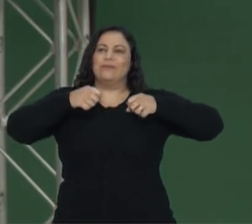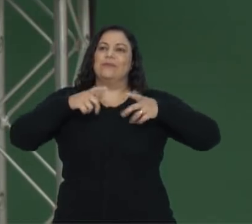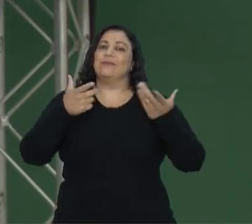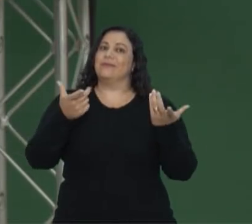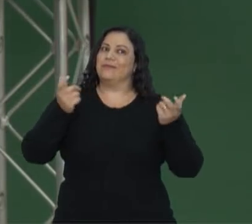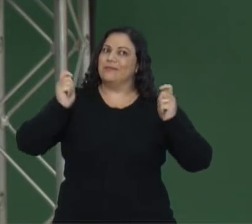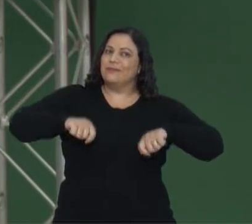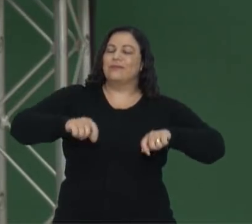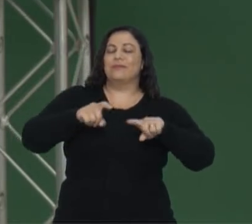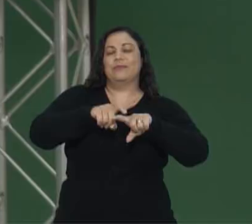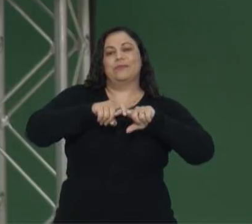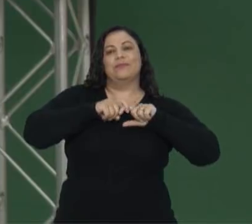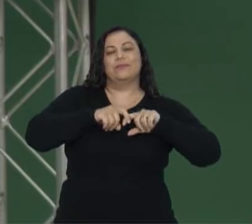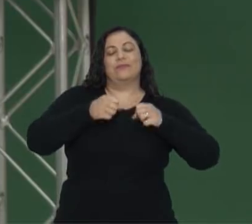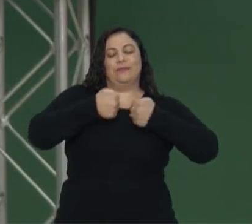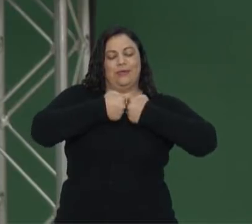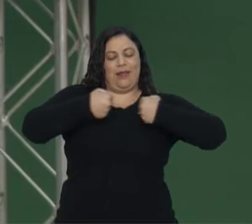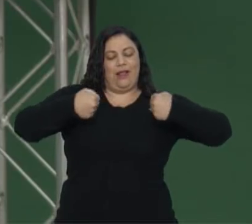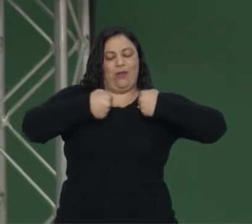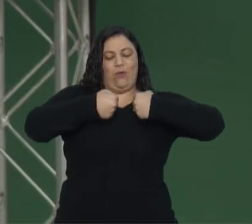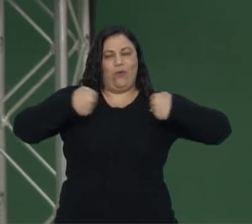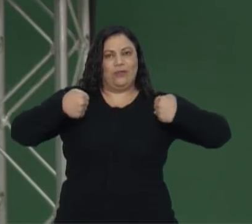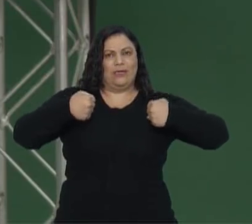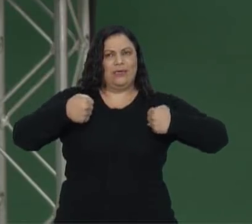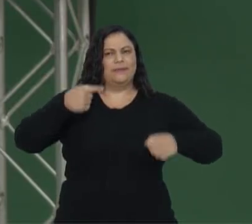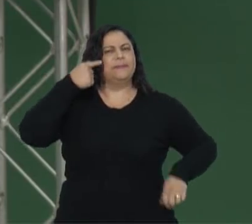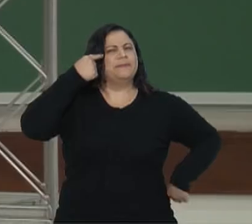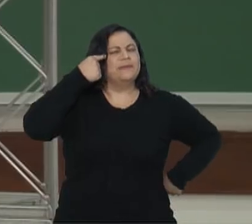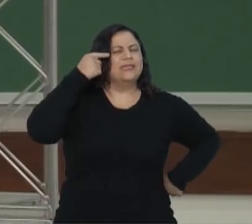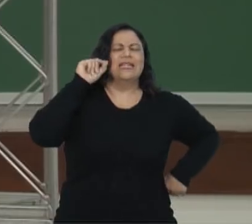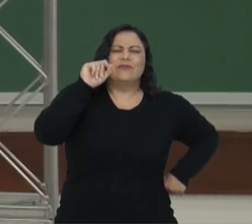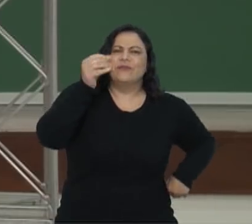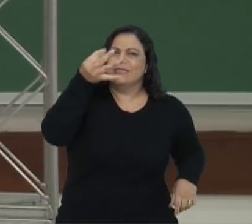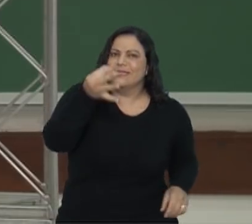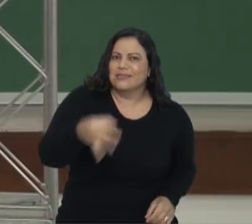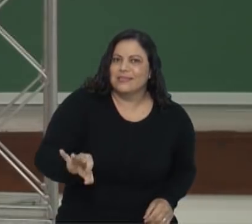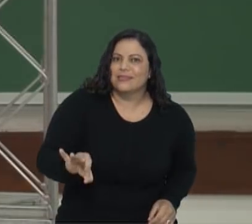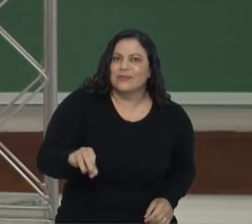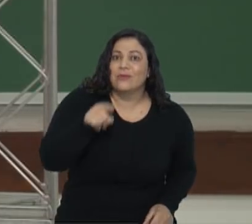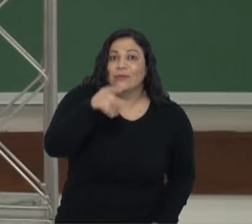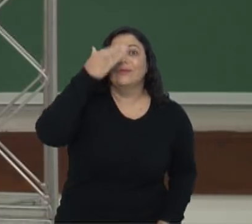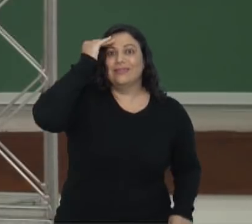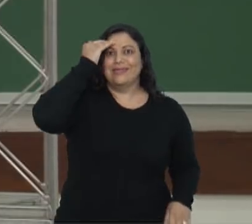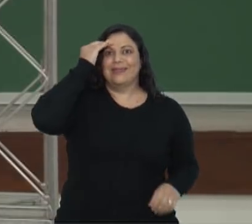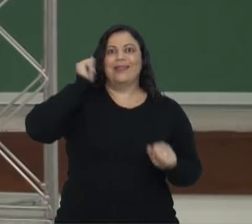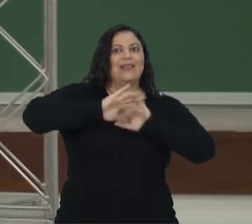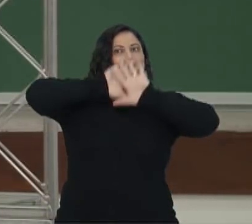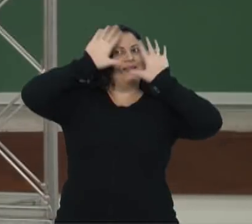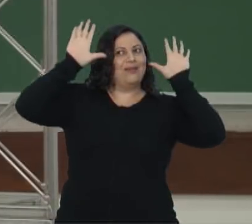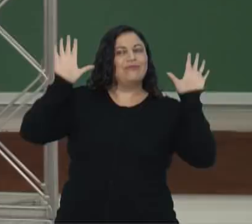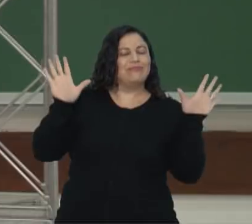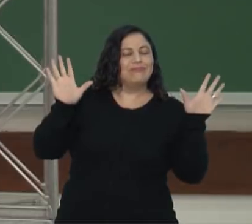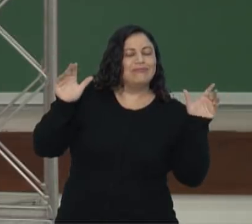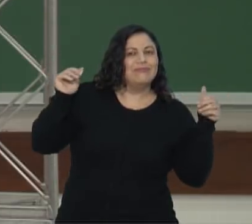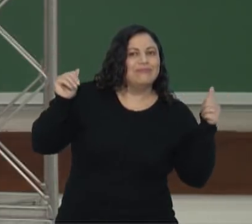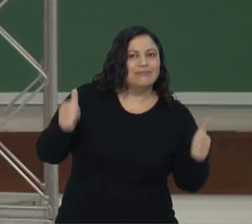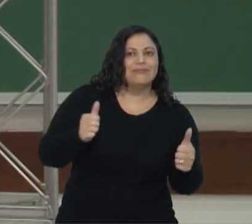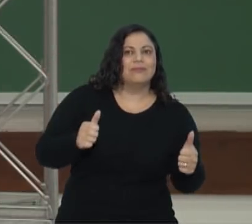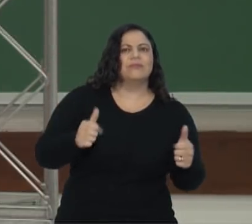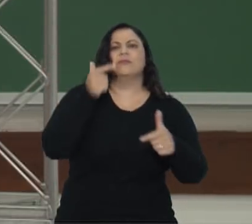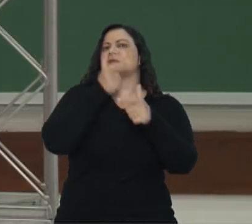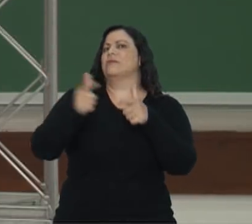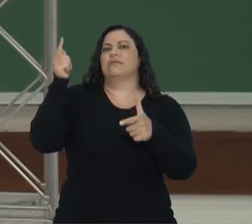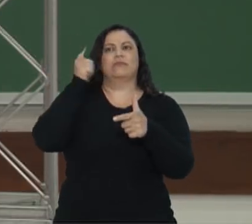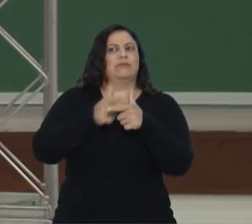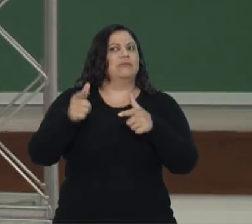questão da dilatação térmica. Será que você acertou? Será que você compreendeu ela na íntegra? Mas não tem problema. Então, por isso